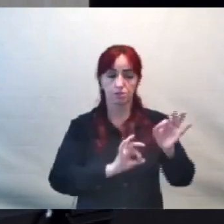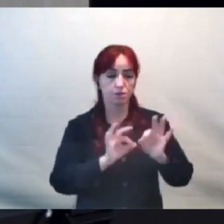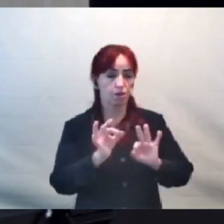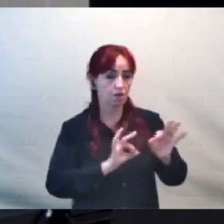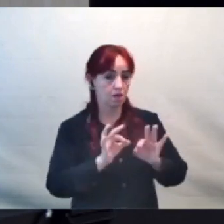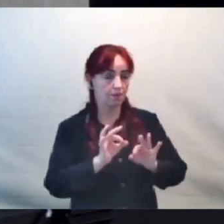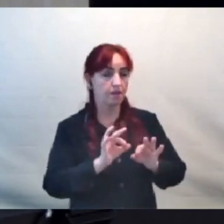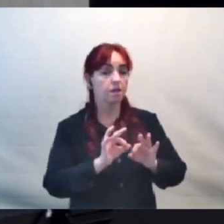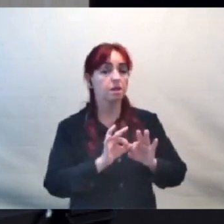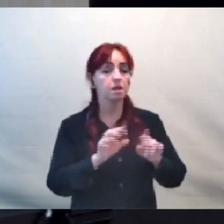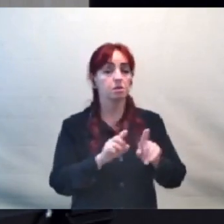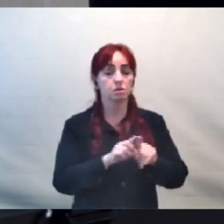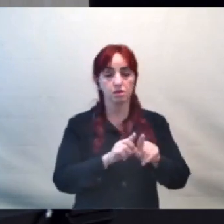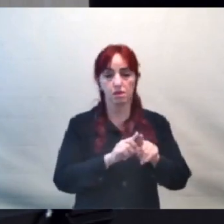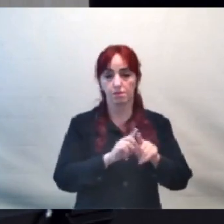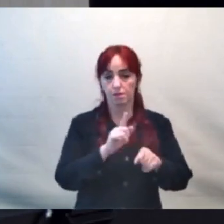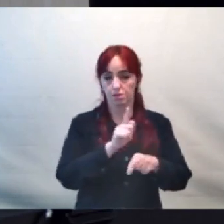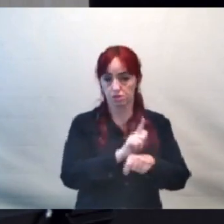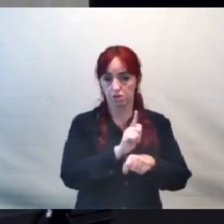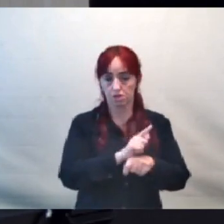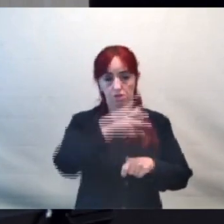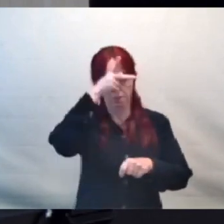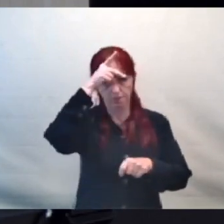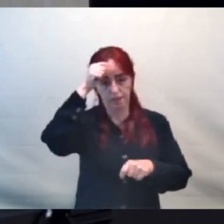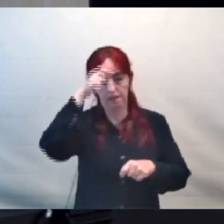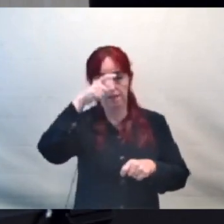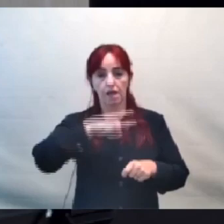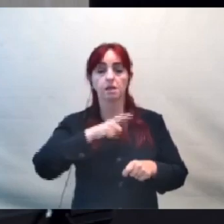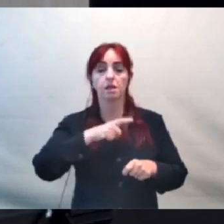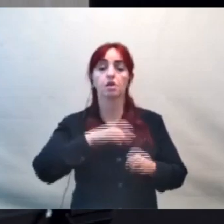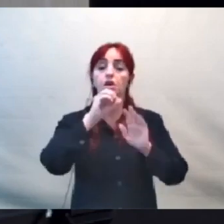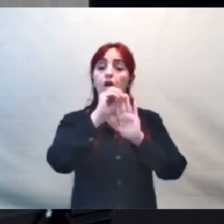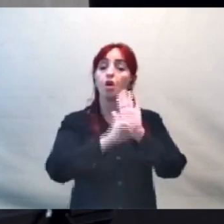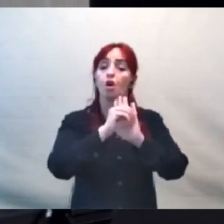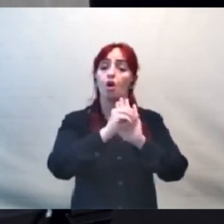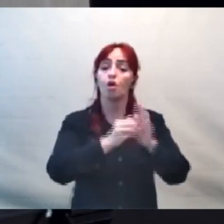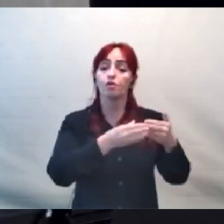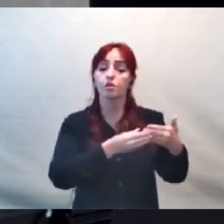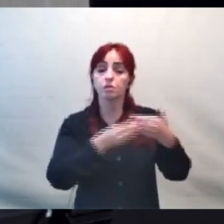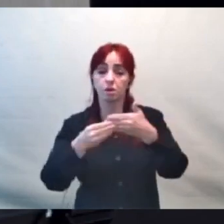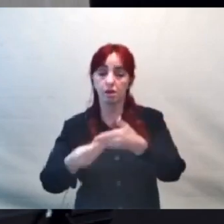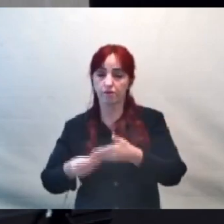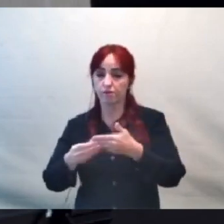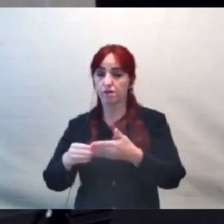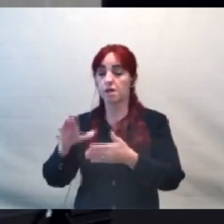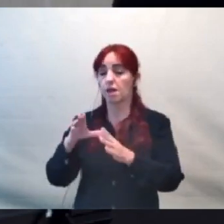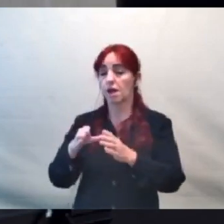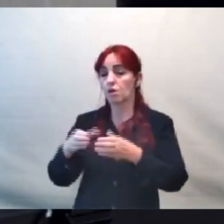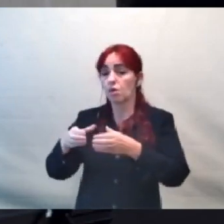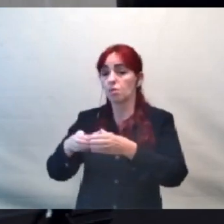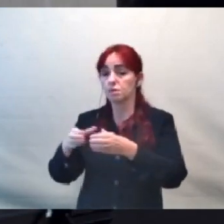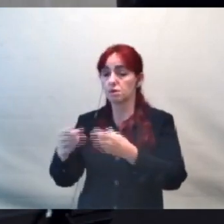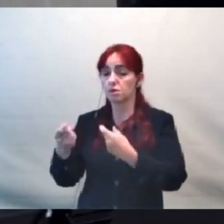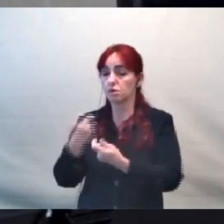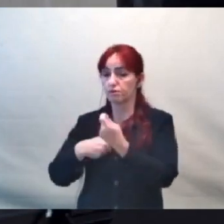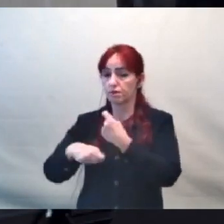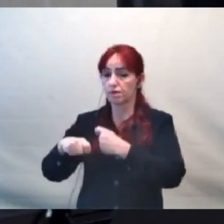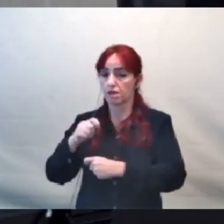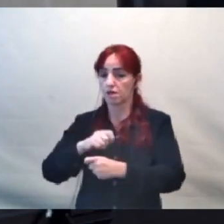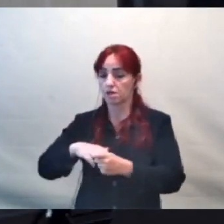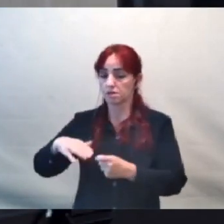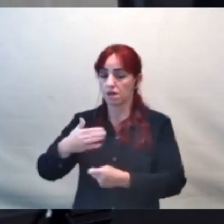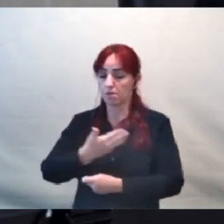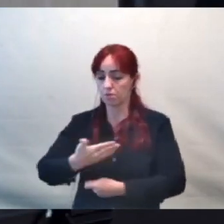envie, mediante o ofício, à Comissão de Orçamento e Finanças Públicas as justificativas